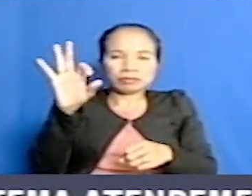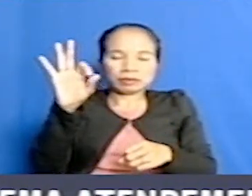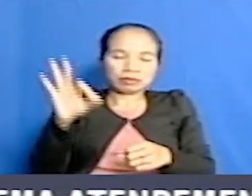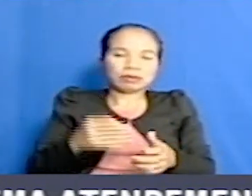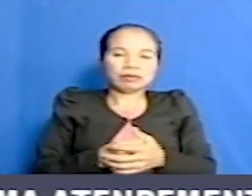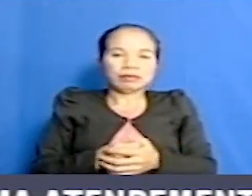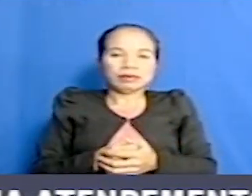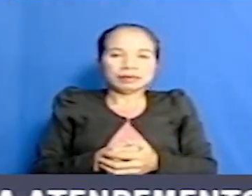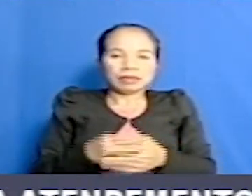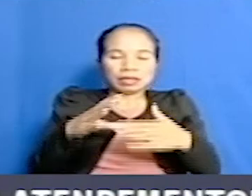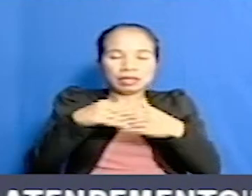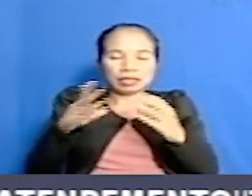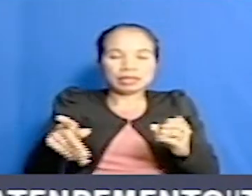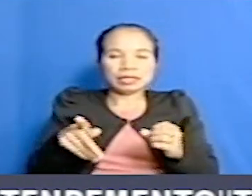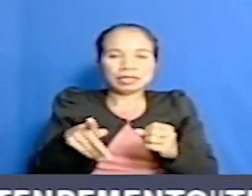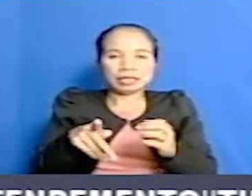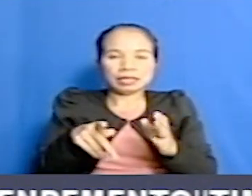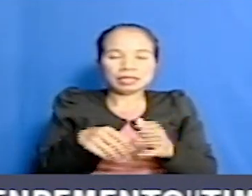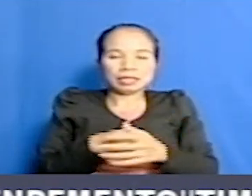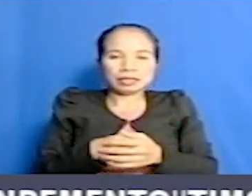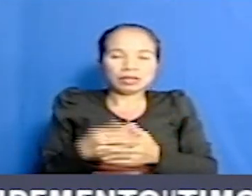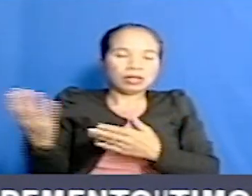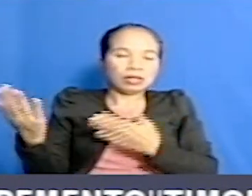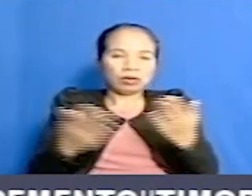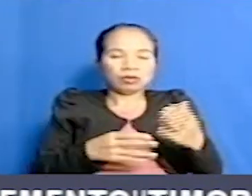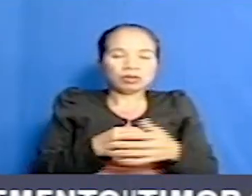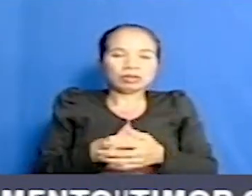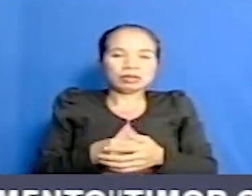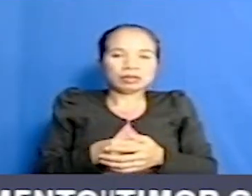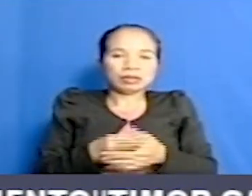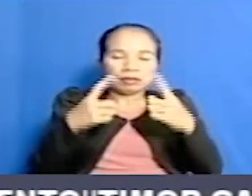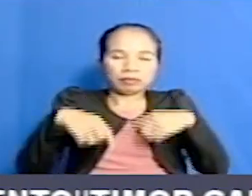Hafoin ne, líder milícia Laksaur Lori Juliana dos Santos Alola ba